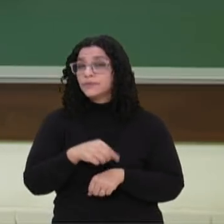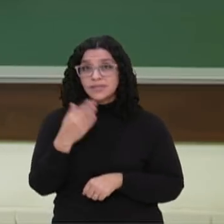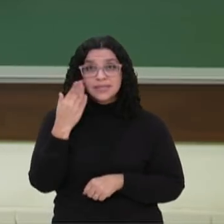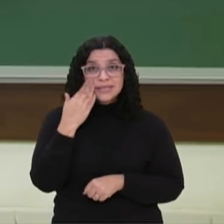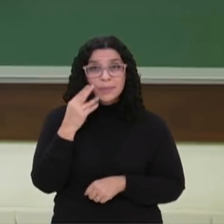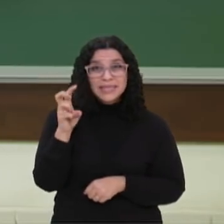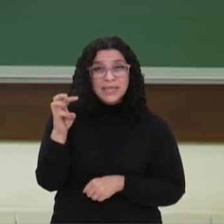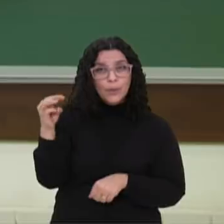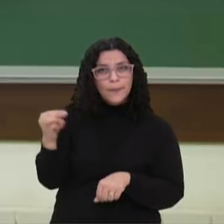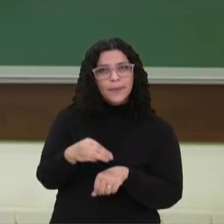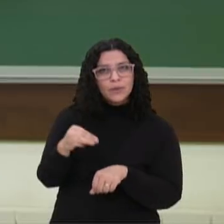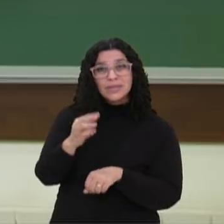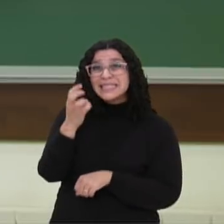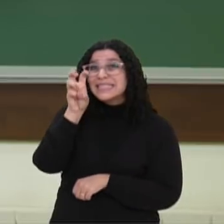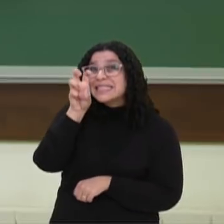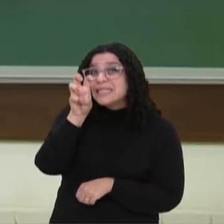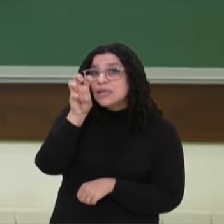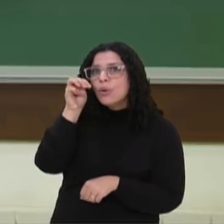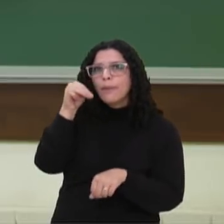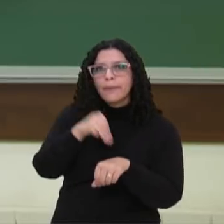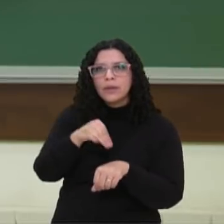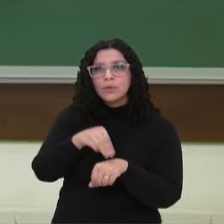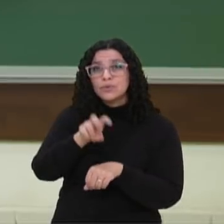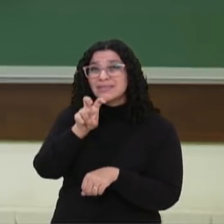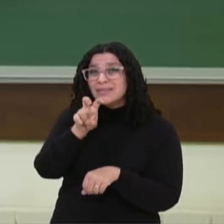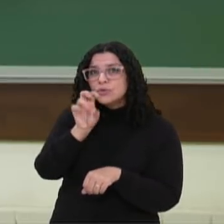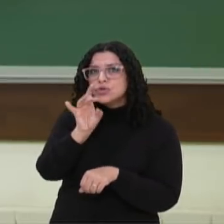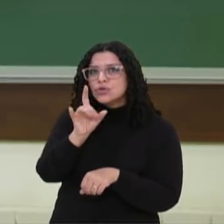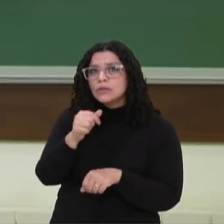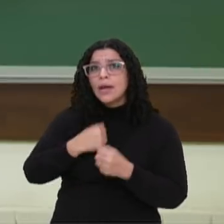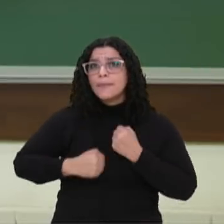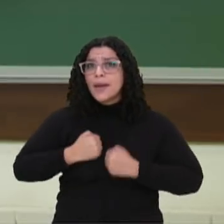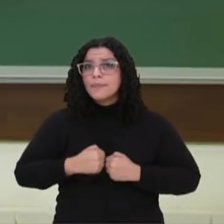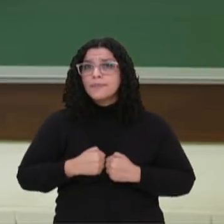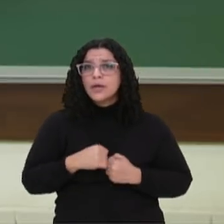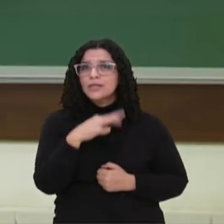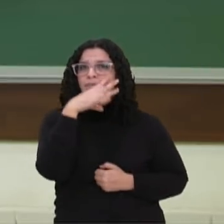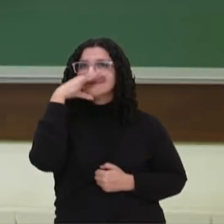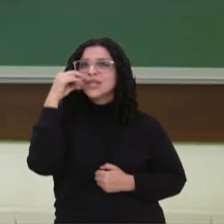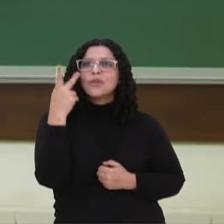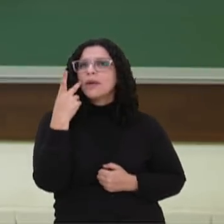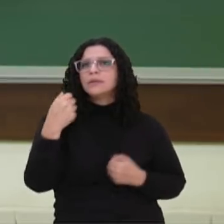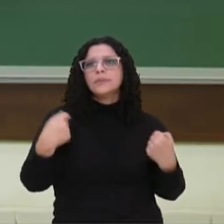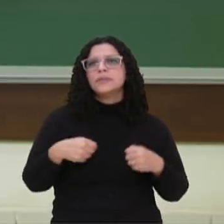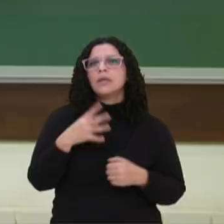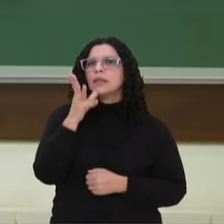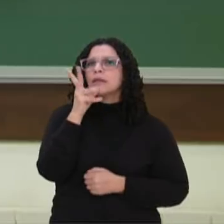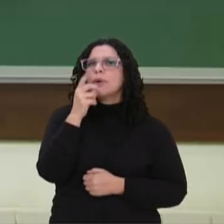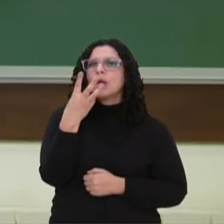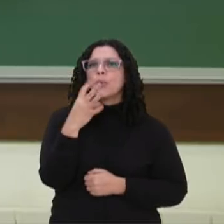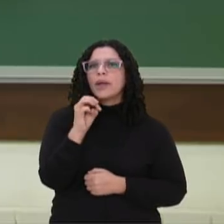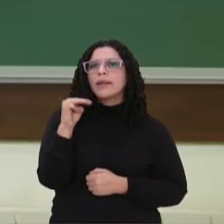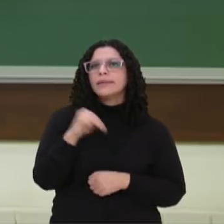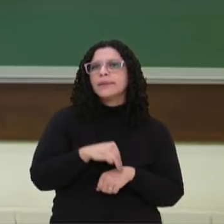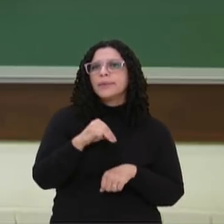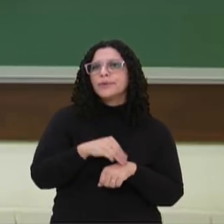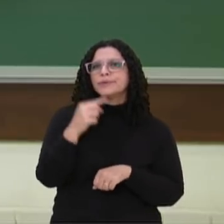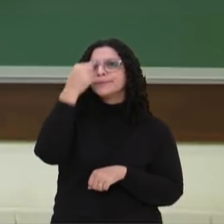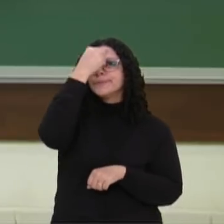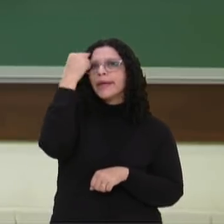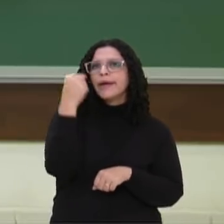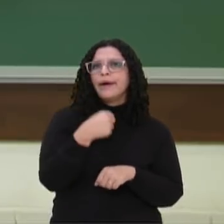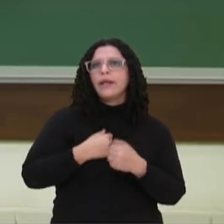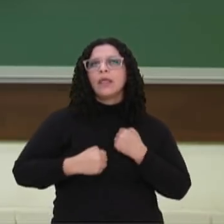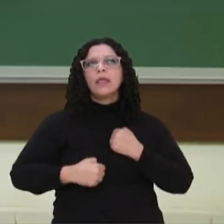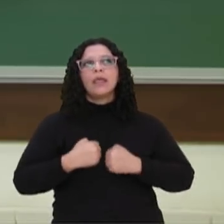que em 5 minutos dá para a gente tomar o banho e ficar cheirosinho? Não precisa de 40 minutos? Não precisa de meia hora? E